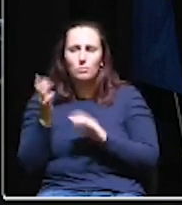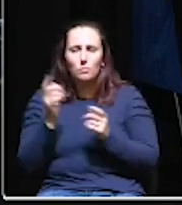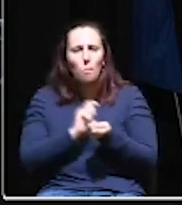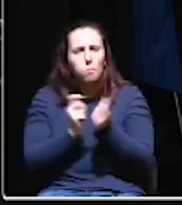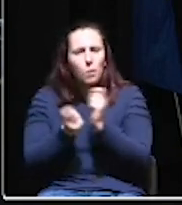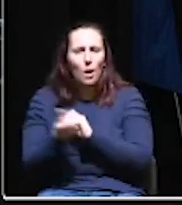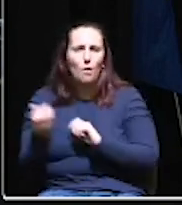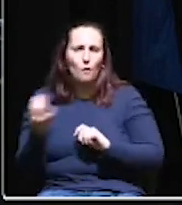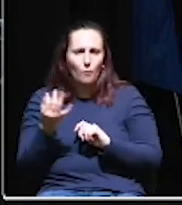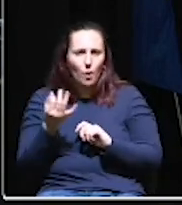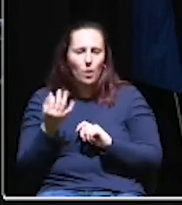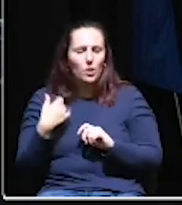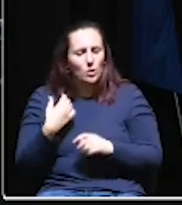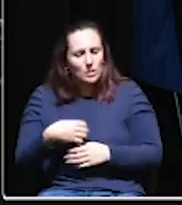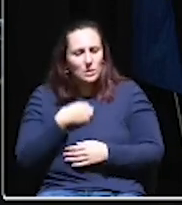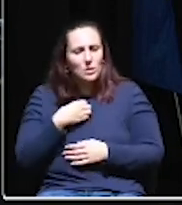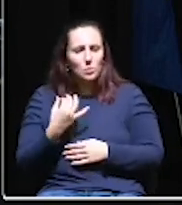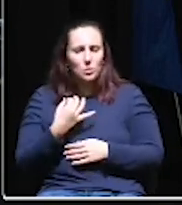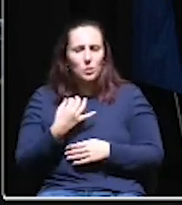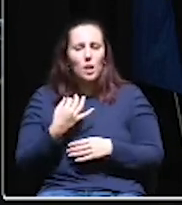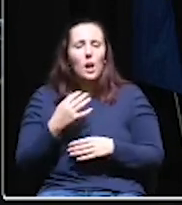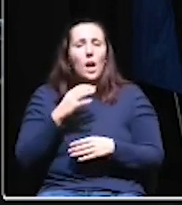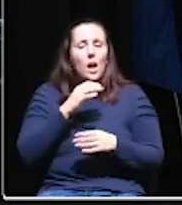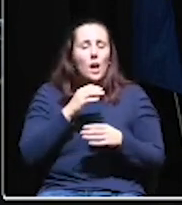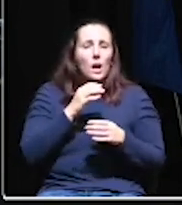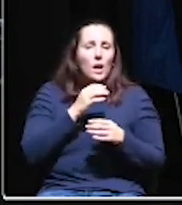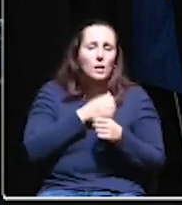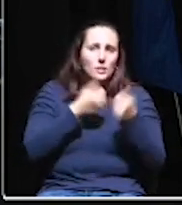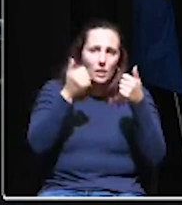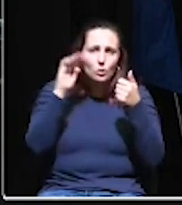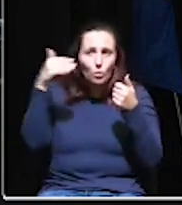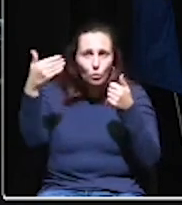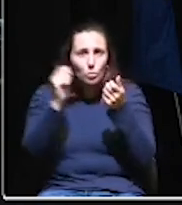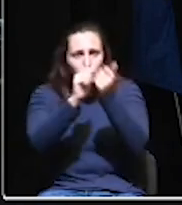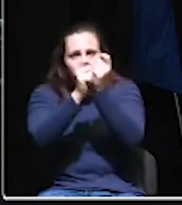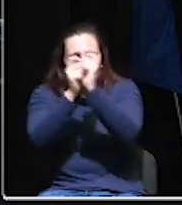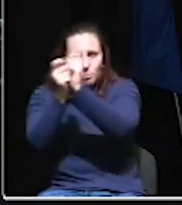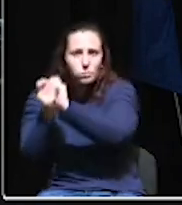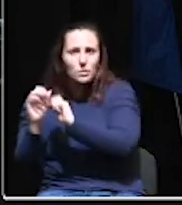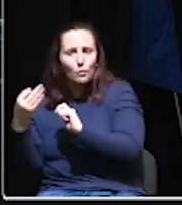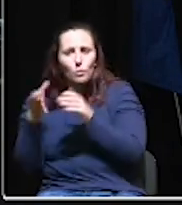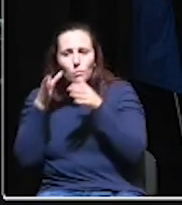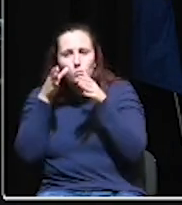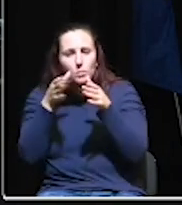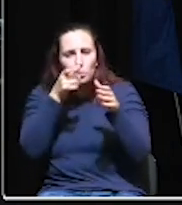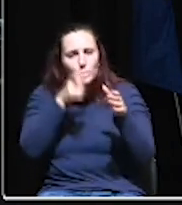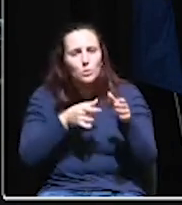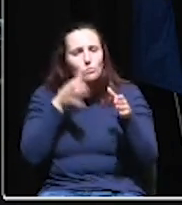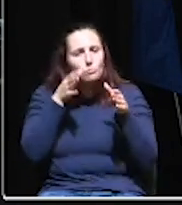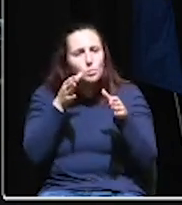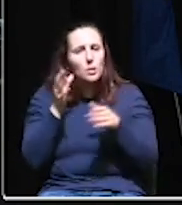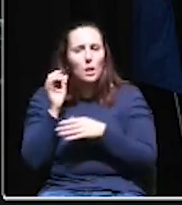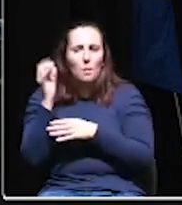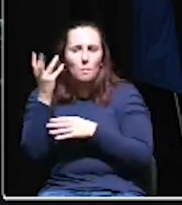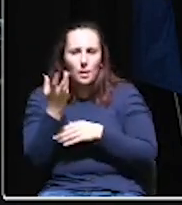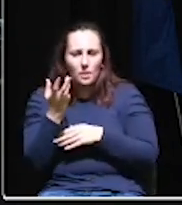nós conseguimos sentir estas mudanças. As grandes cidades do futuro estão a adaptar-se e a mudar, focadas nas pessoas e no ambiente. Transformar a rua